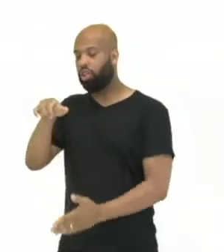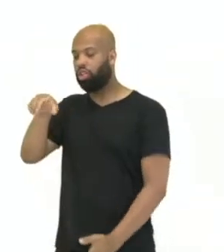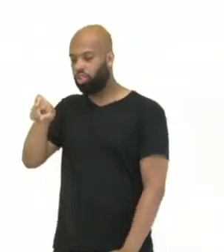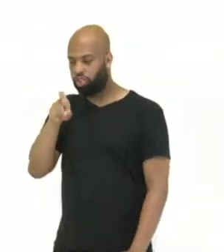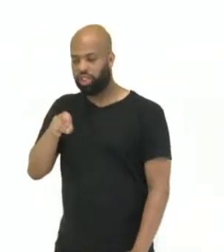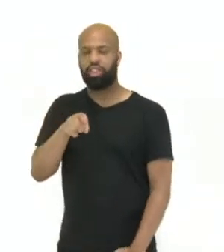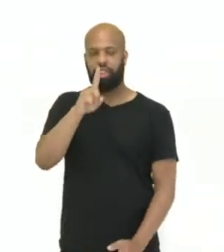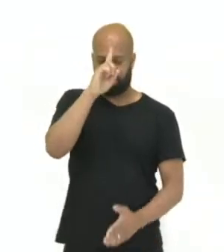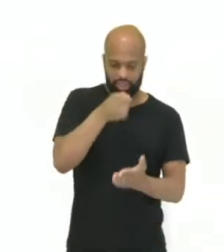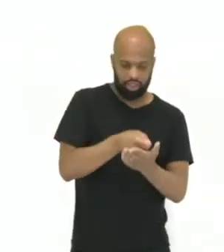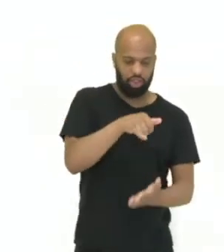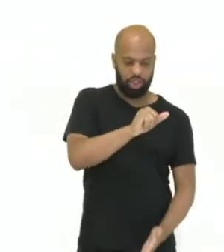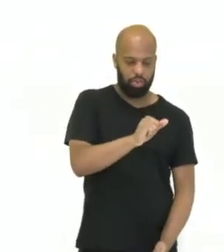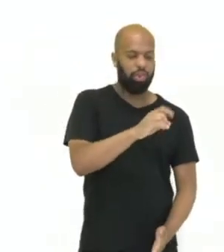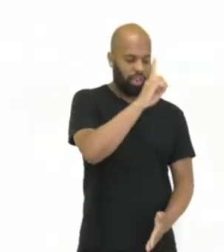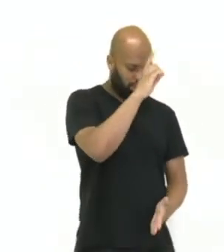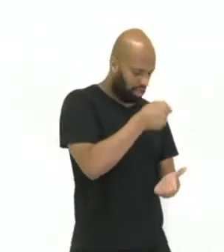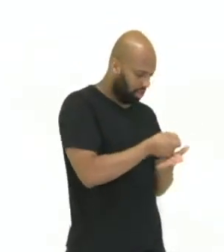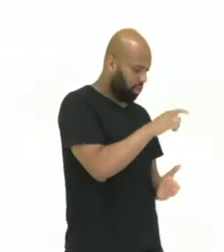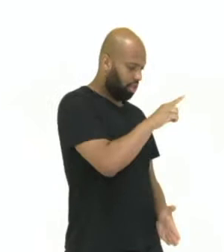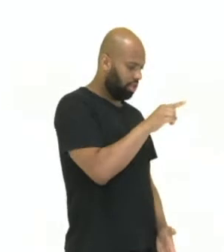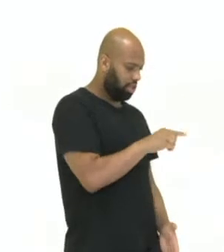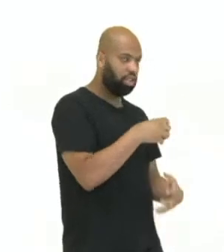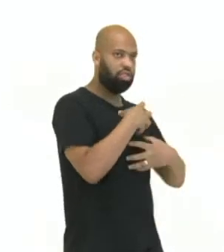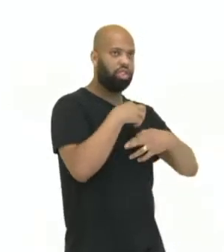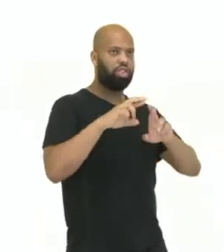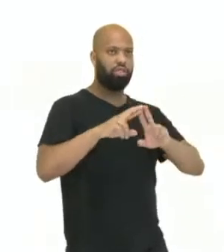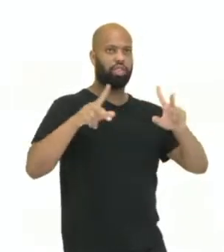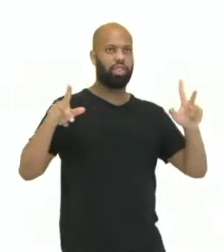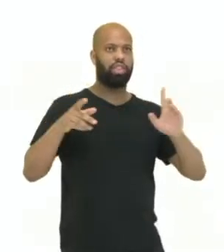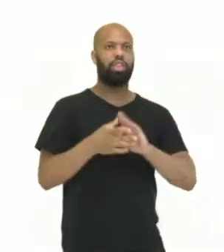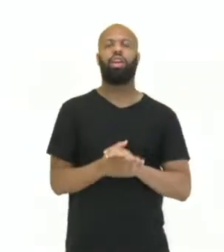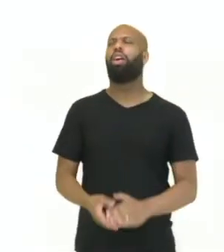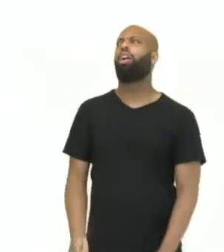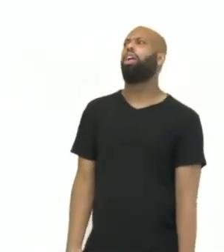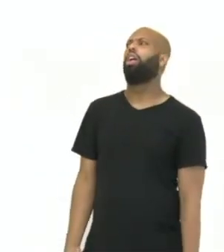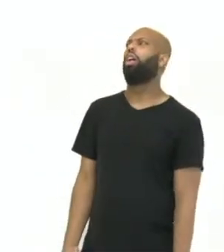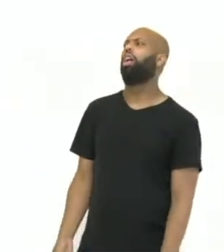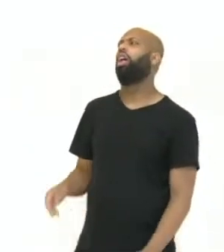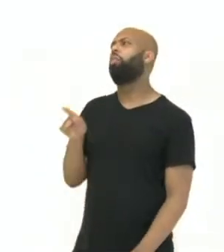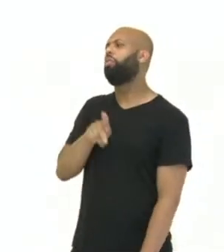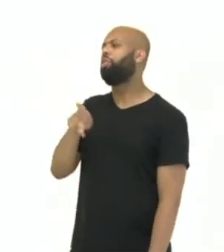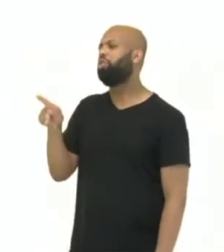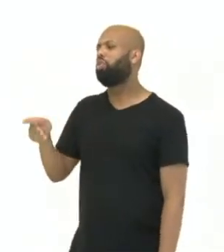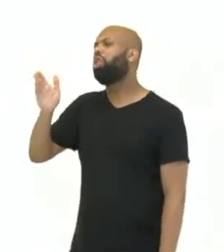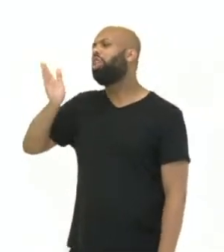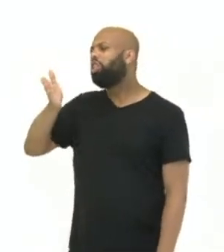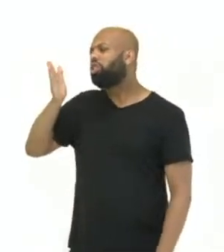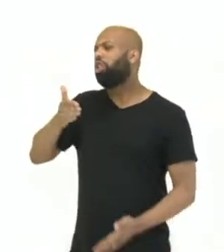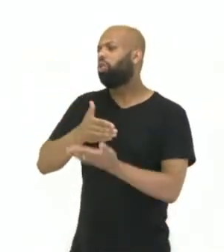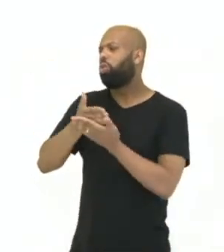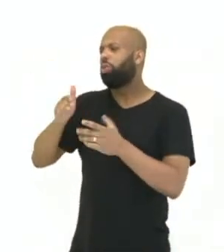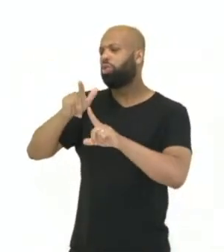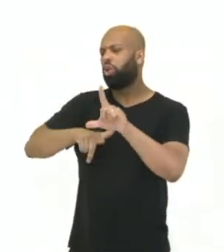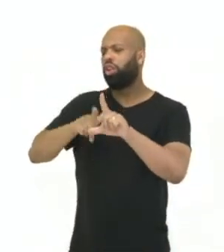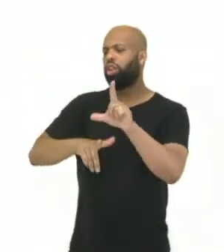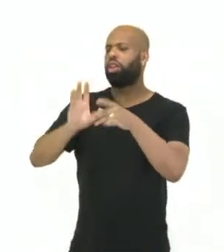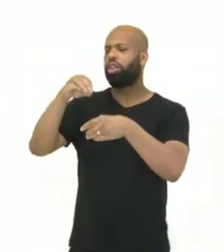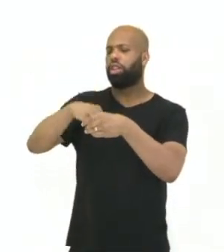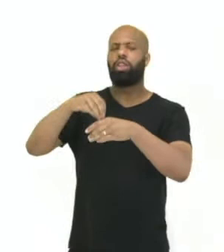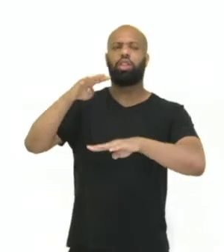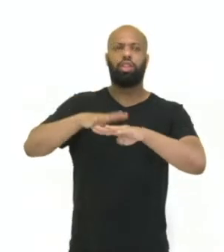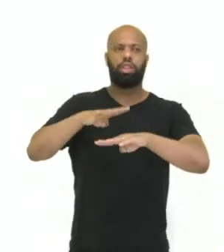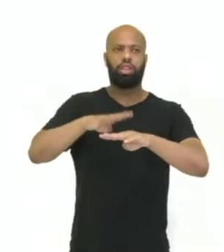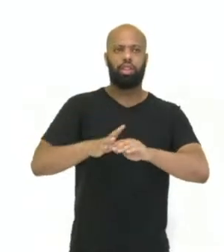Z maneiras diferentes, já sei o que vocês estão pensando. Lá vem a professora com letra dentro da matemática,